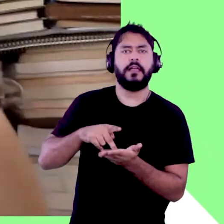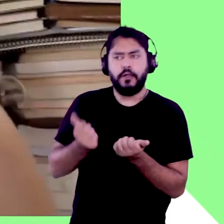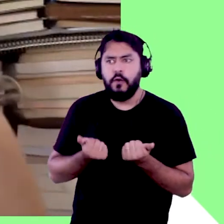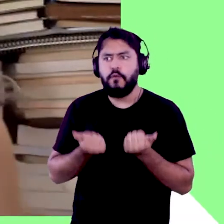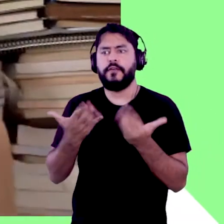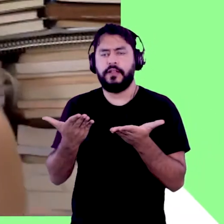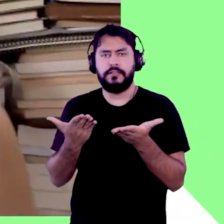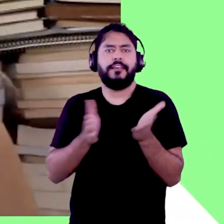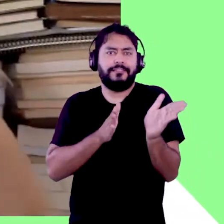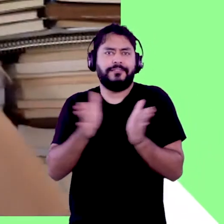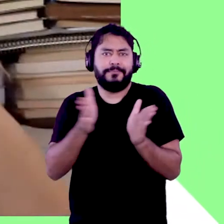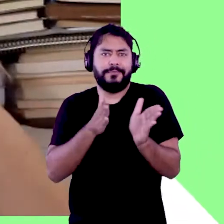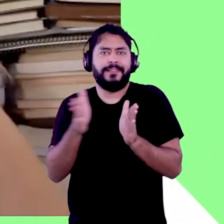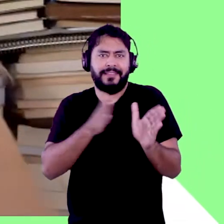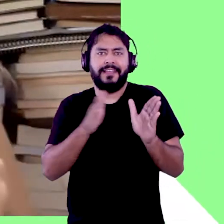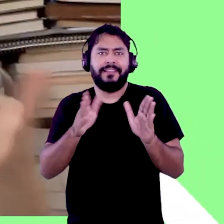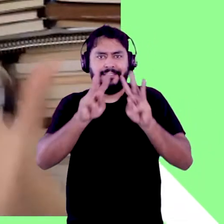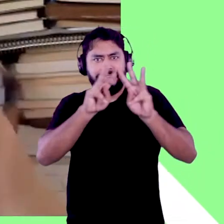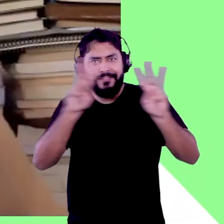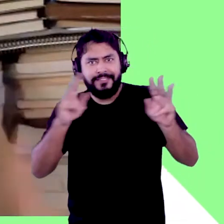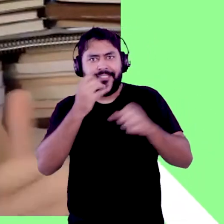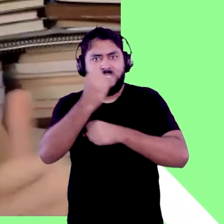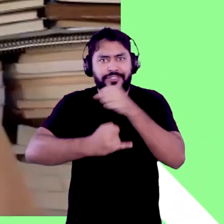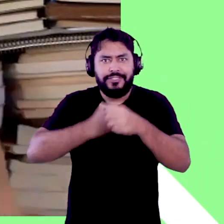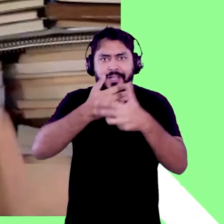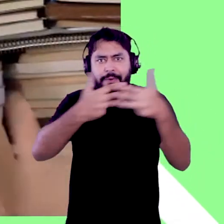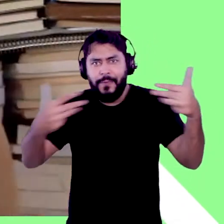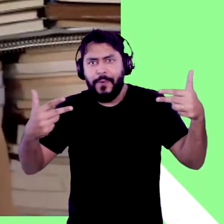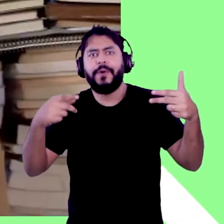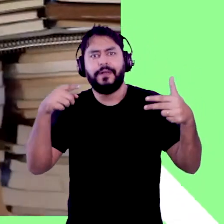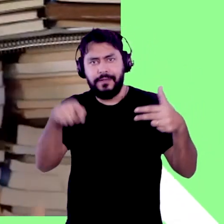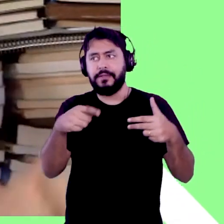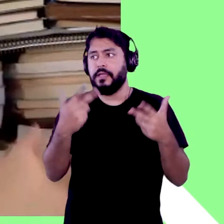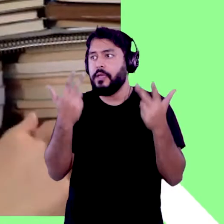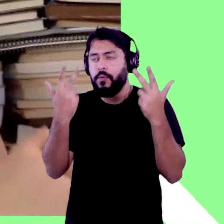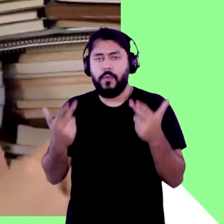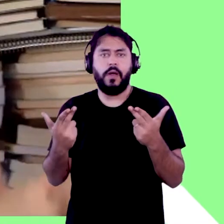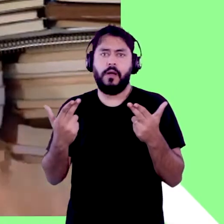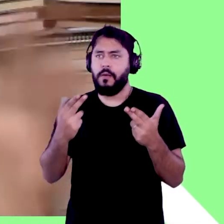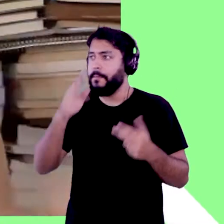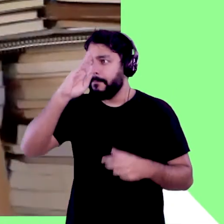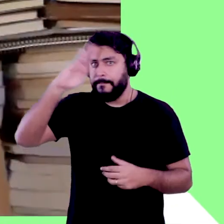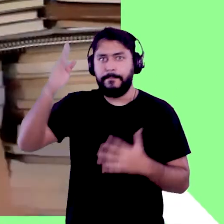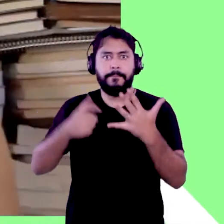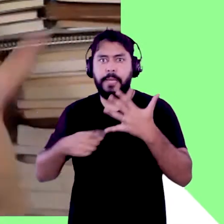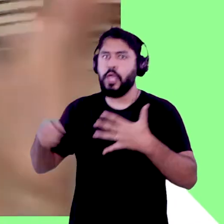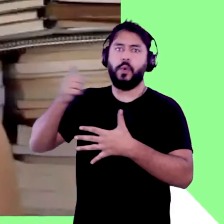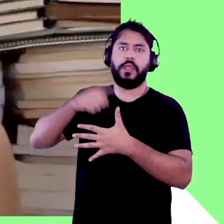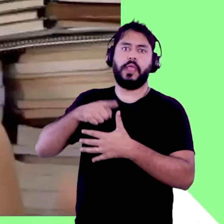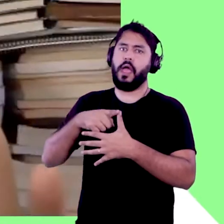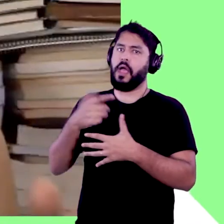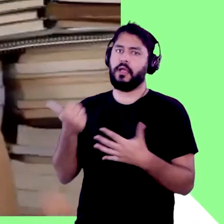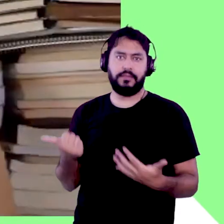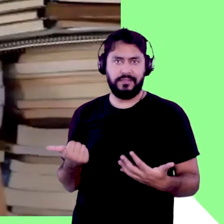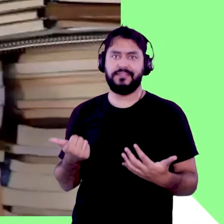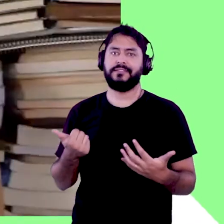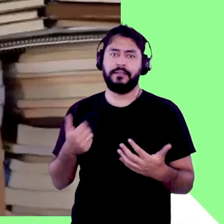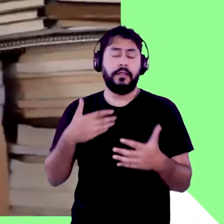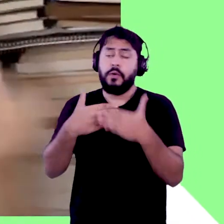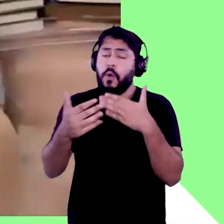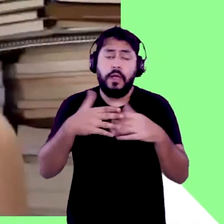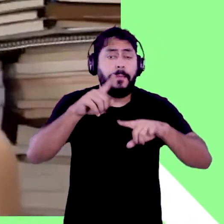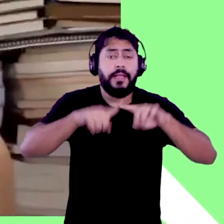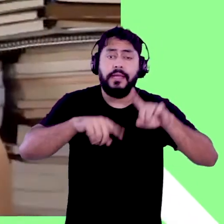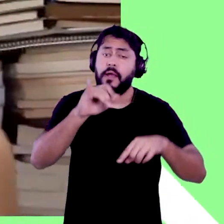digital como uma prioridade e bem no início do processo de construção de qualquer coisa, né? De qualquer produto. Então, desde